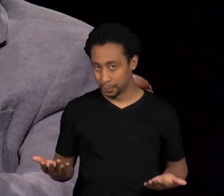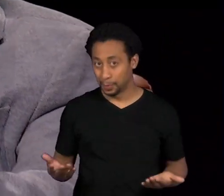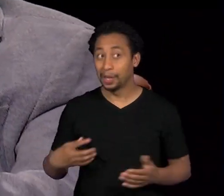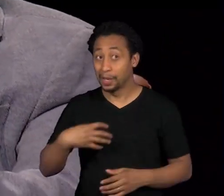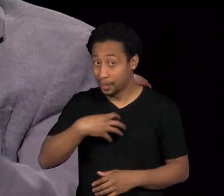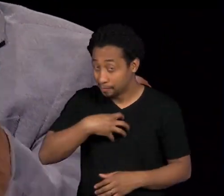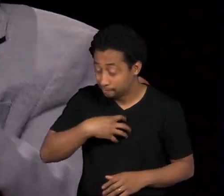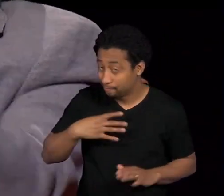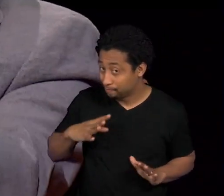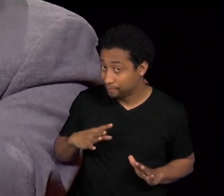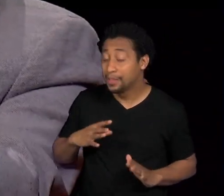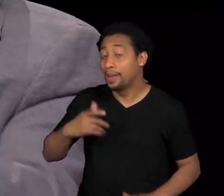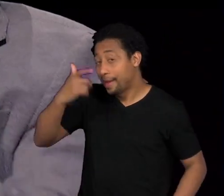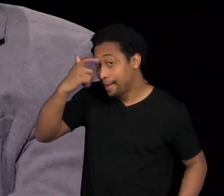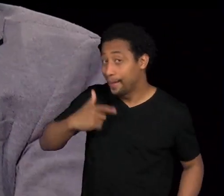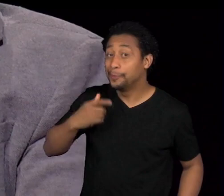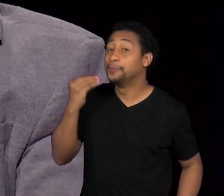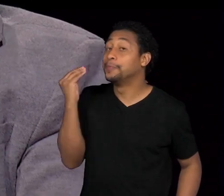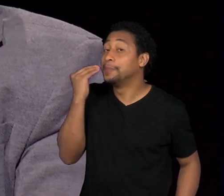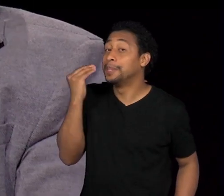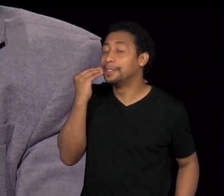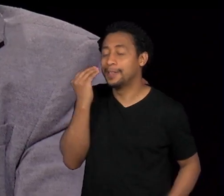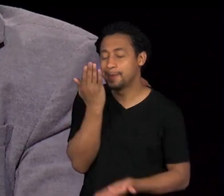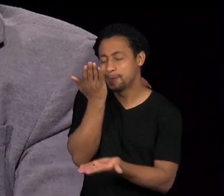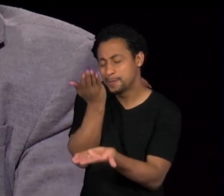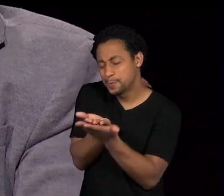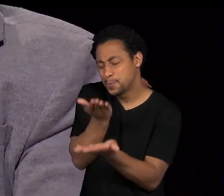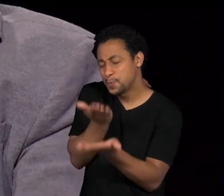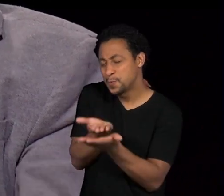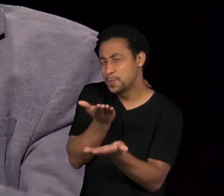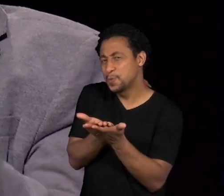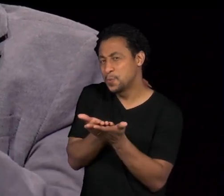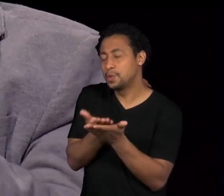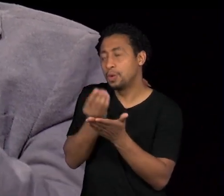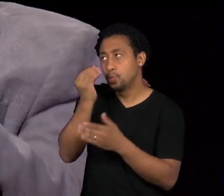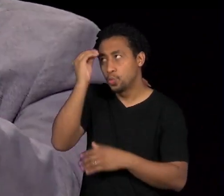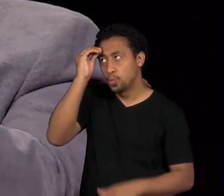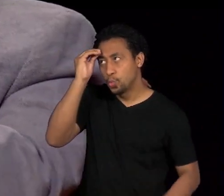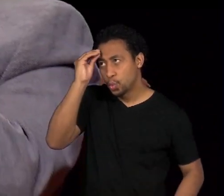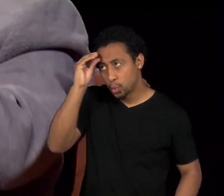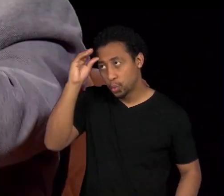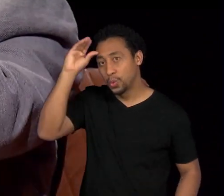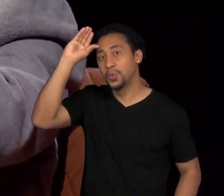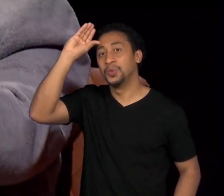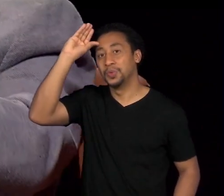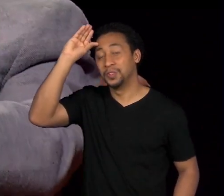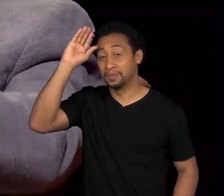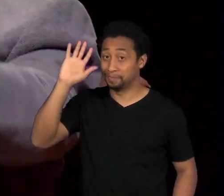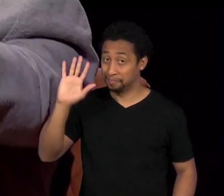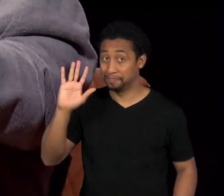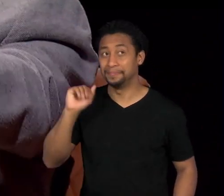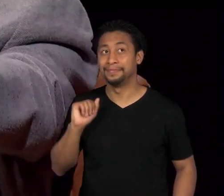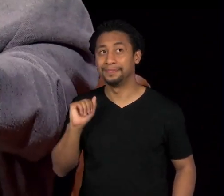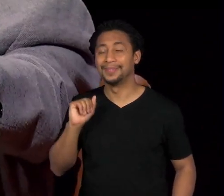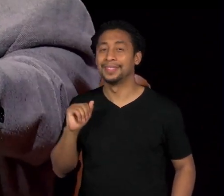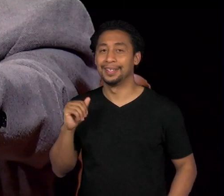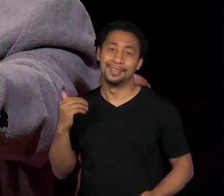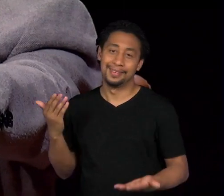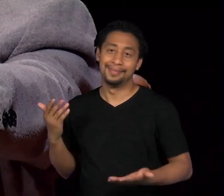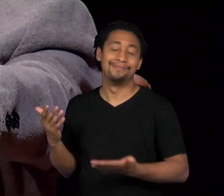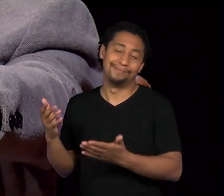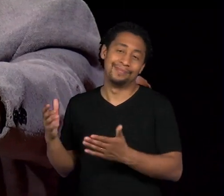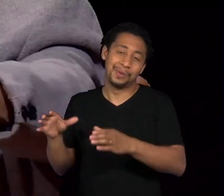tentei dirigir os meus estudos os meus conhecimentos eu não digo que simultaneamente a minha prática com os